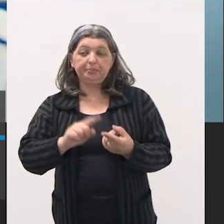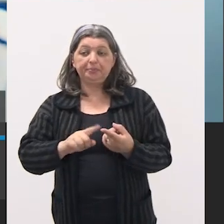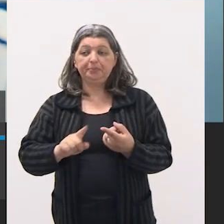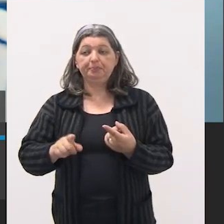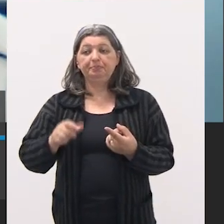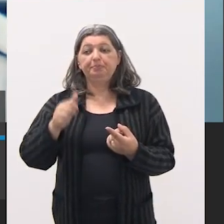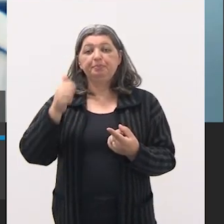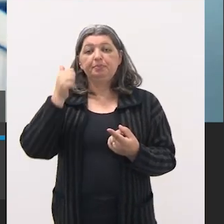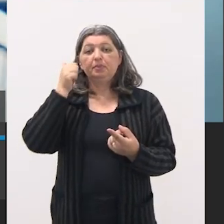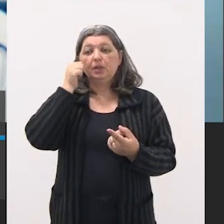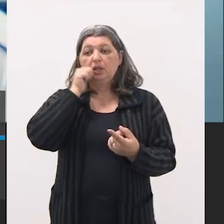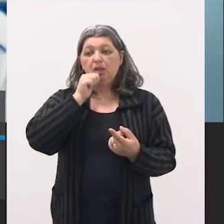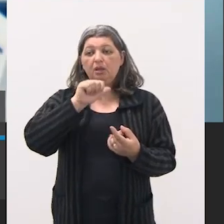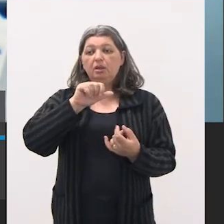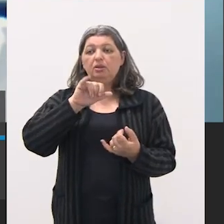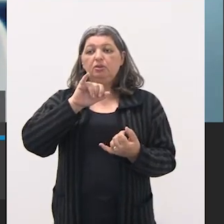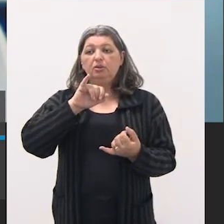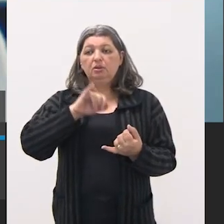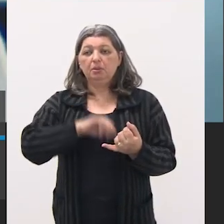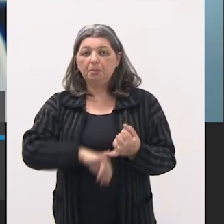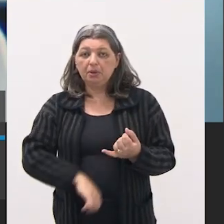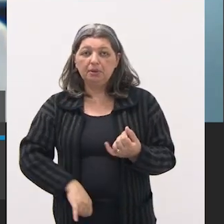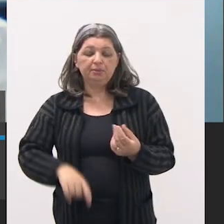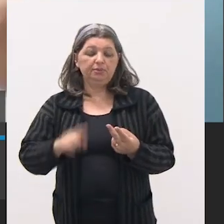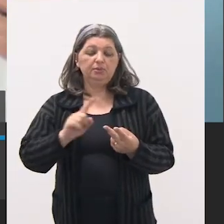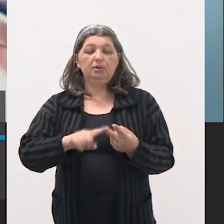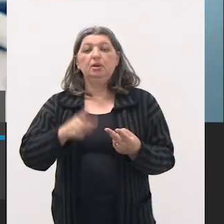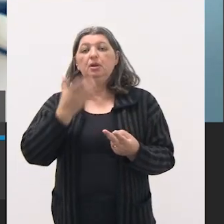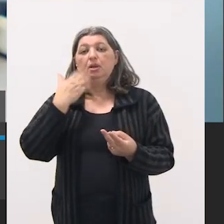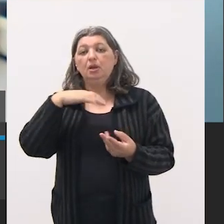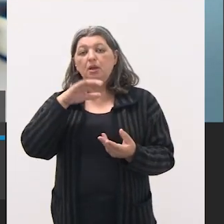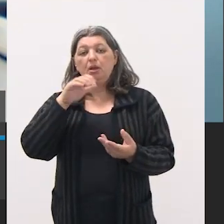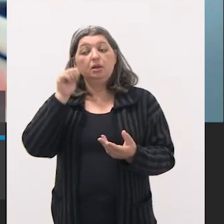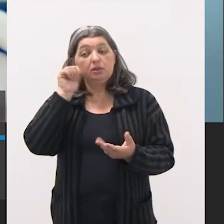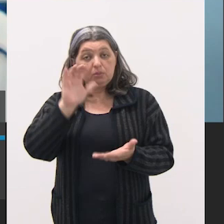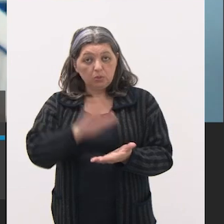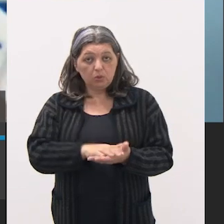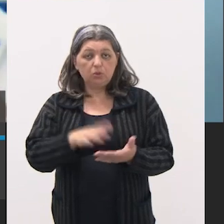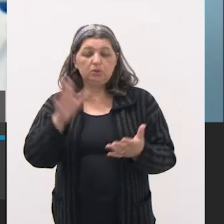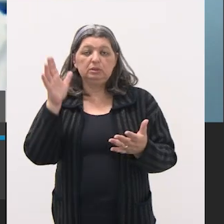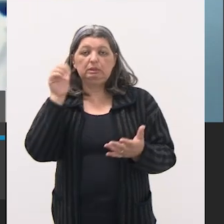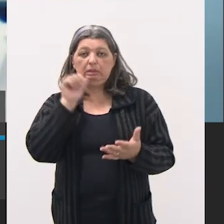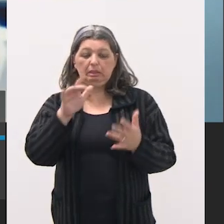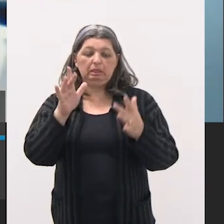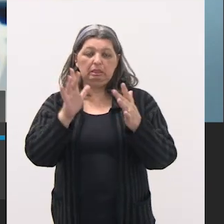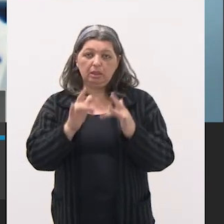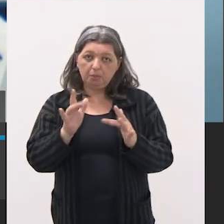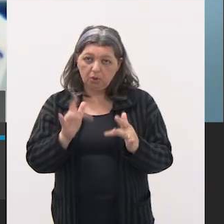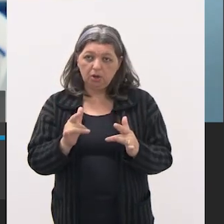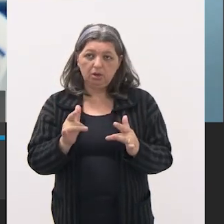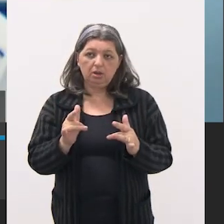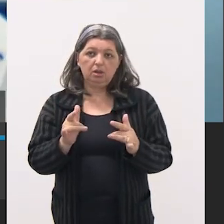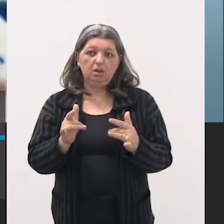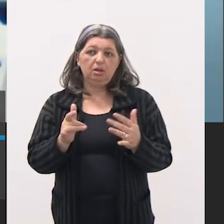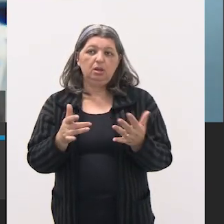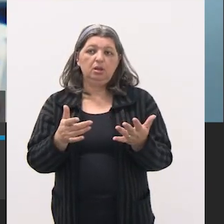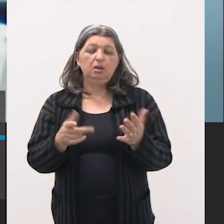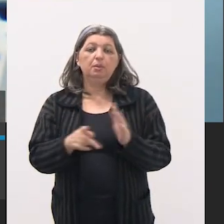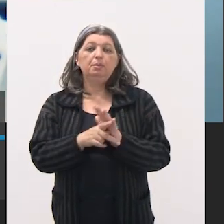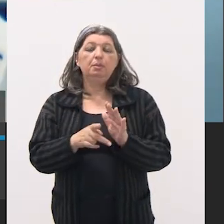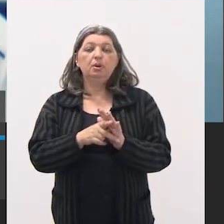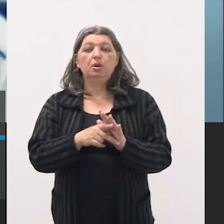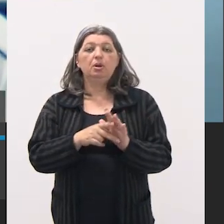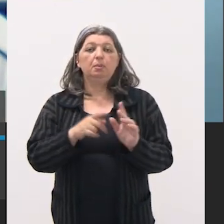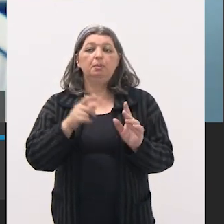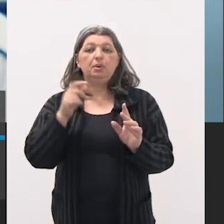de amante, o papel de esposa, o papel de namorada, o papel da maternidade,